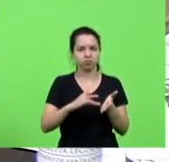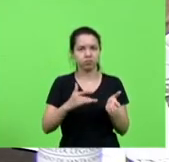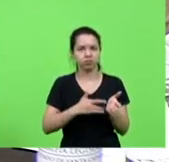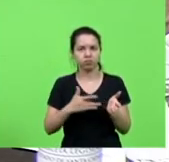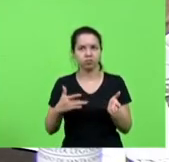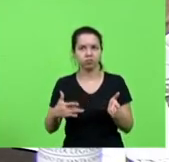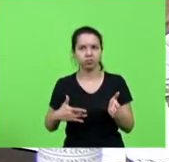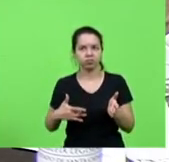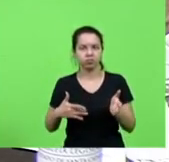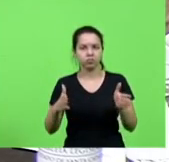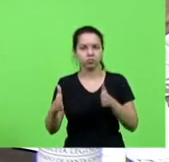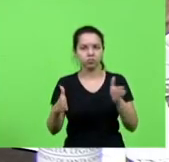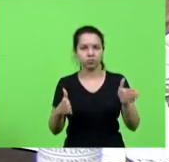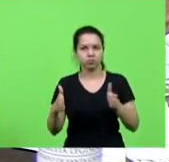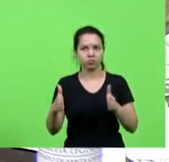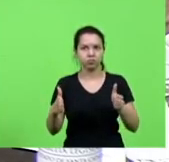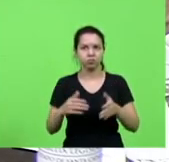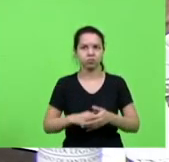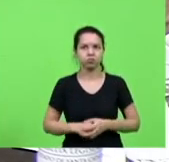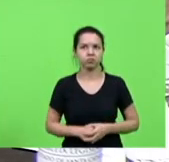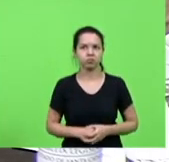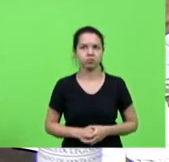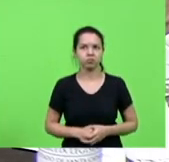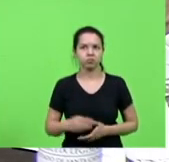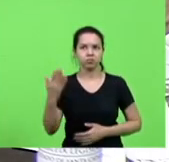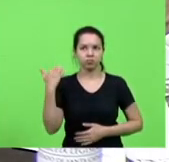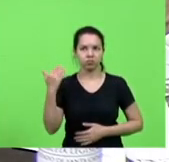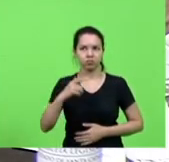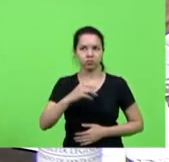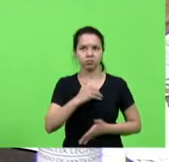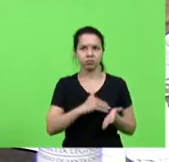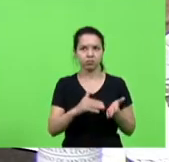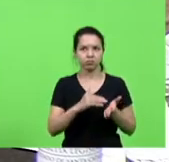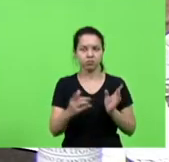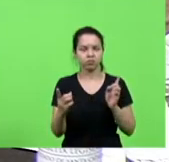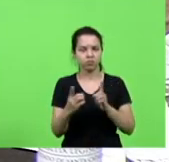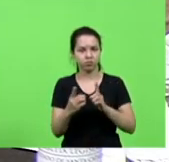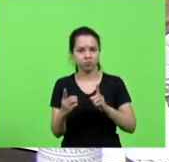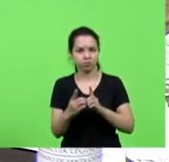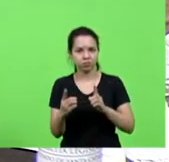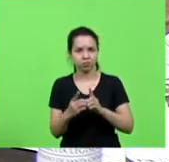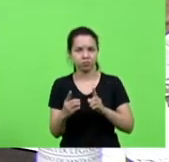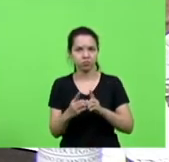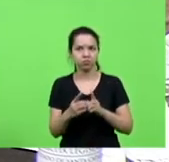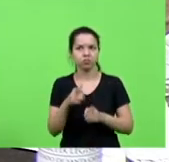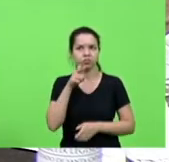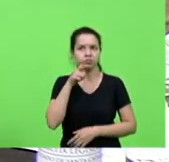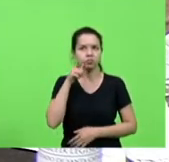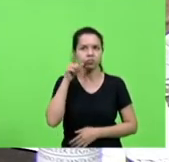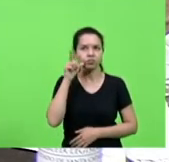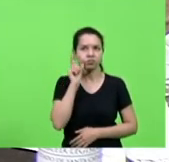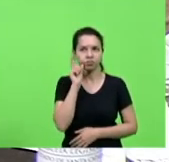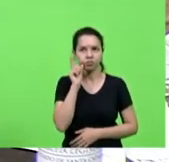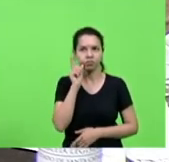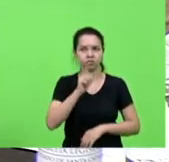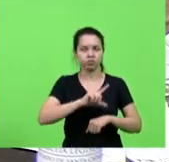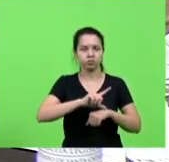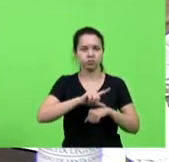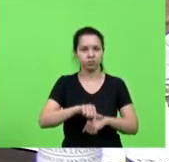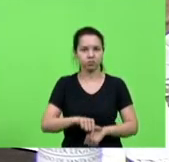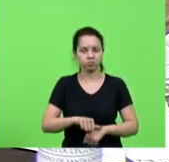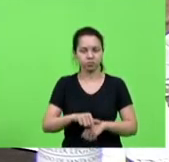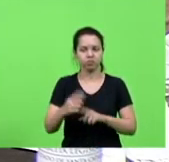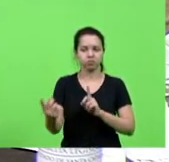no momento em que estava a secretária, nos atendeu, nos recebeu, e recebi ontem, atrasado é verdade, mas